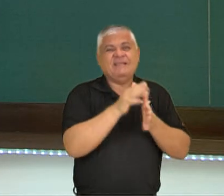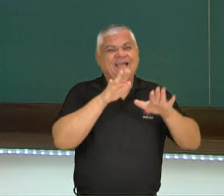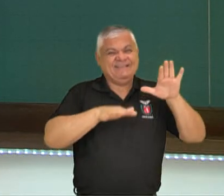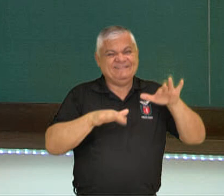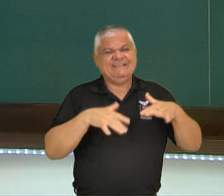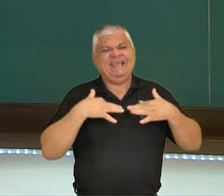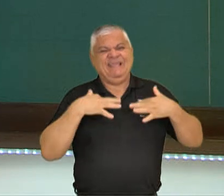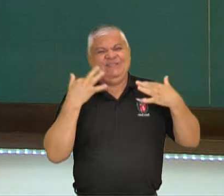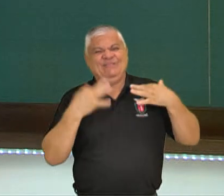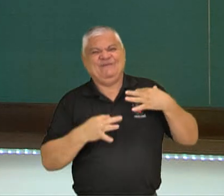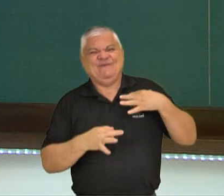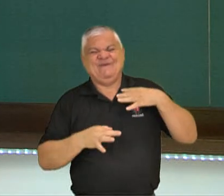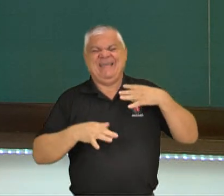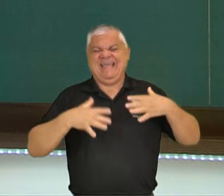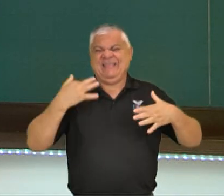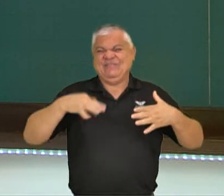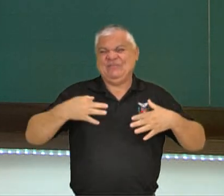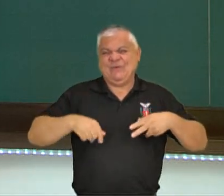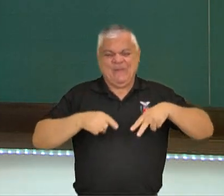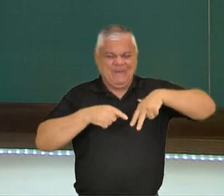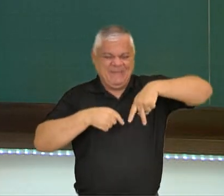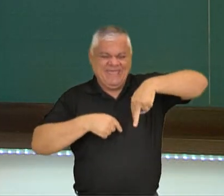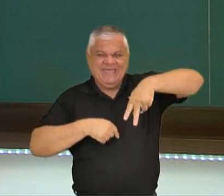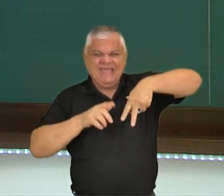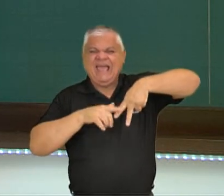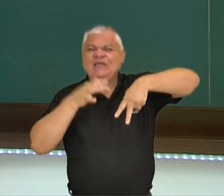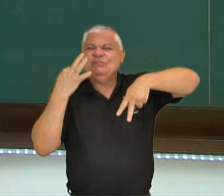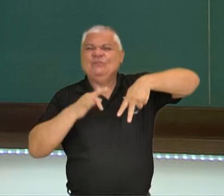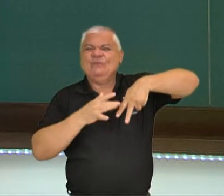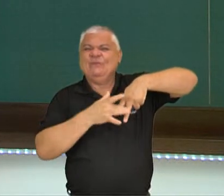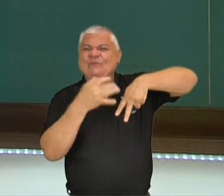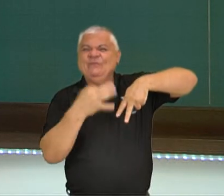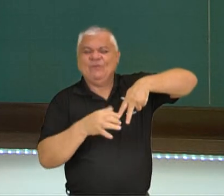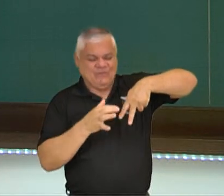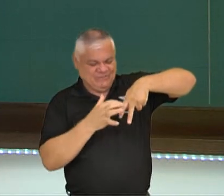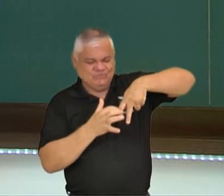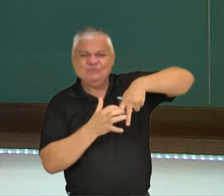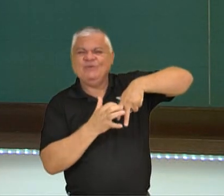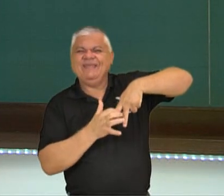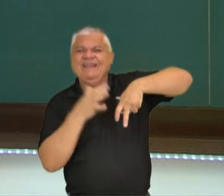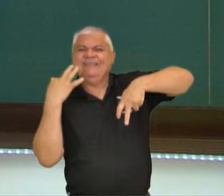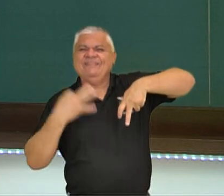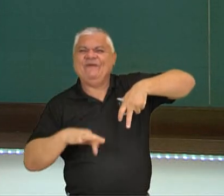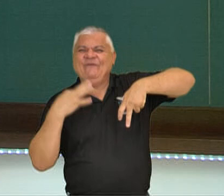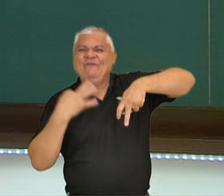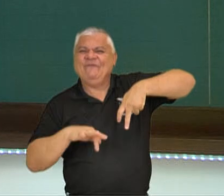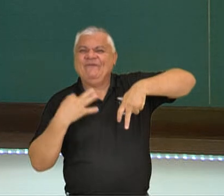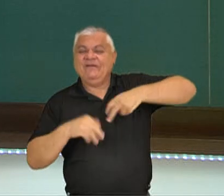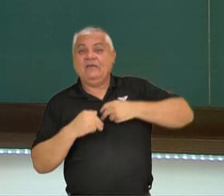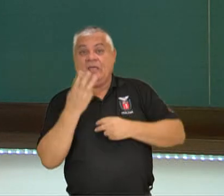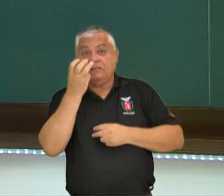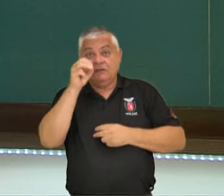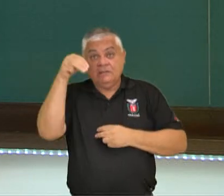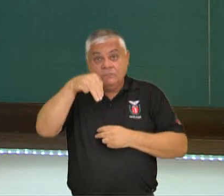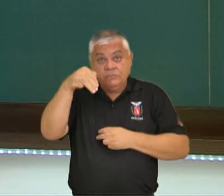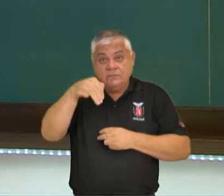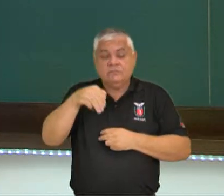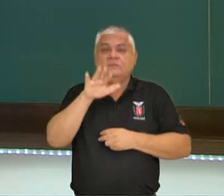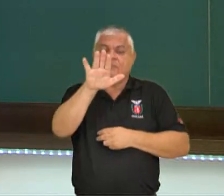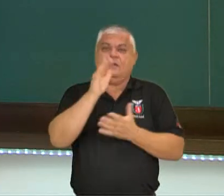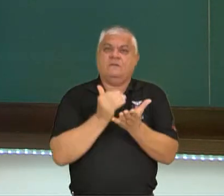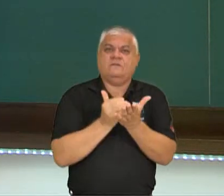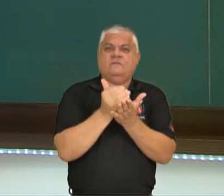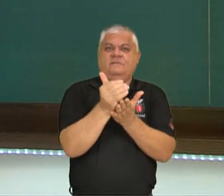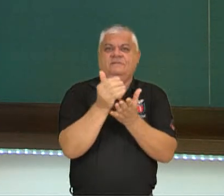você tenha dor, seja difícil, você não consiga, por exemplo, fazer 30 minutos de exercício, mas você deve